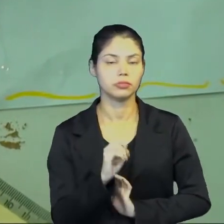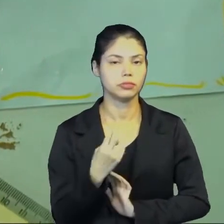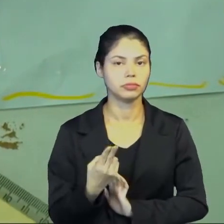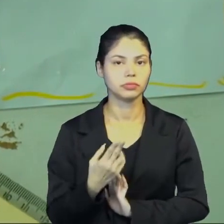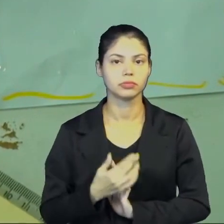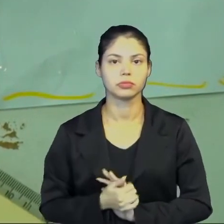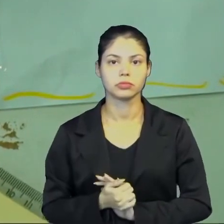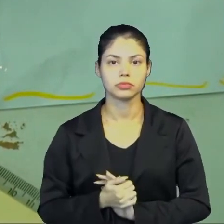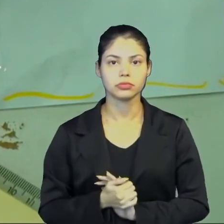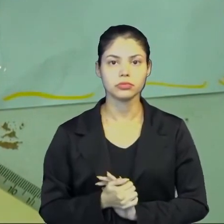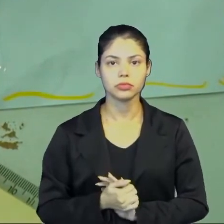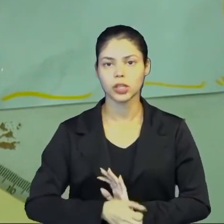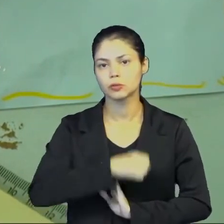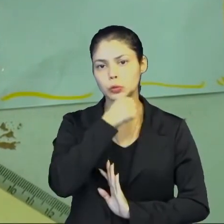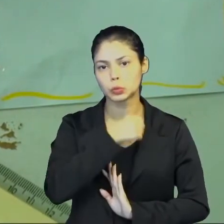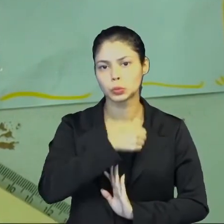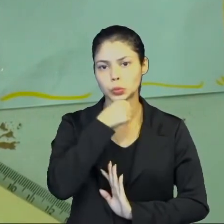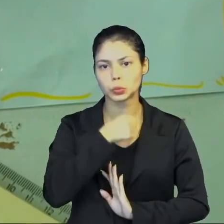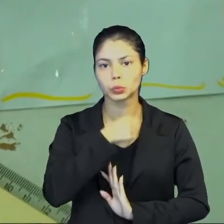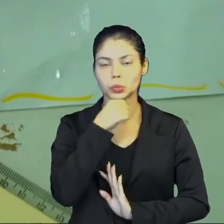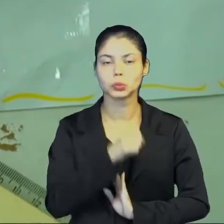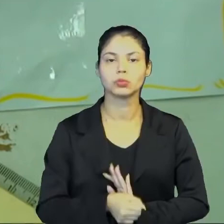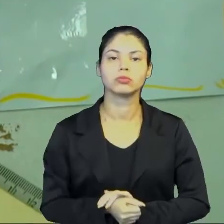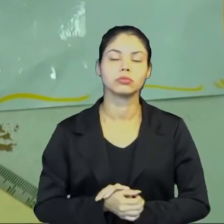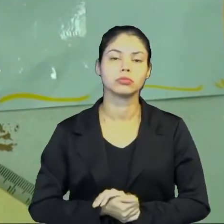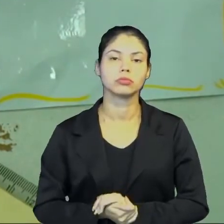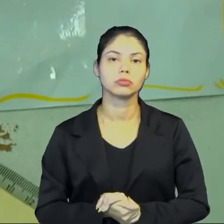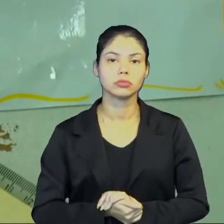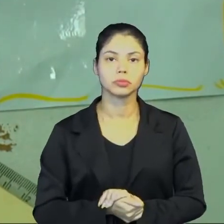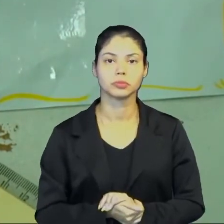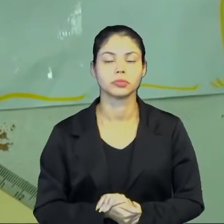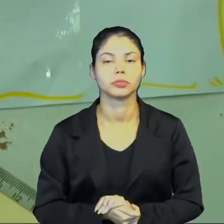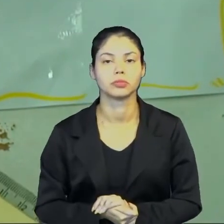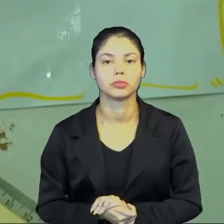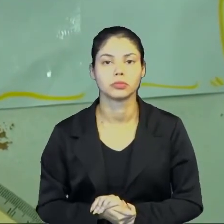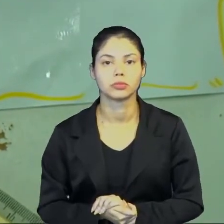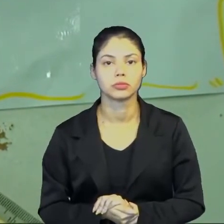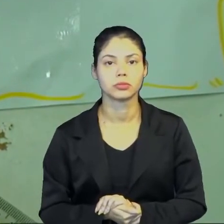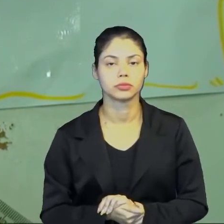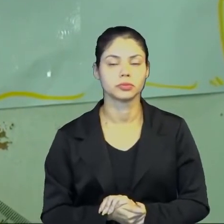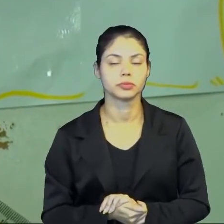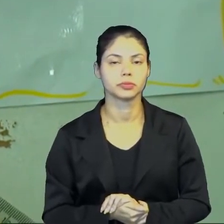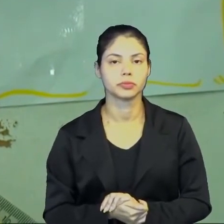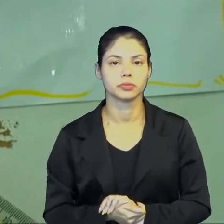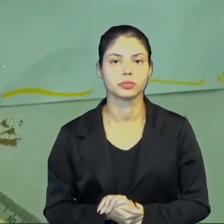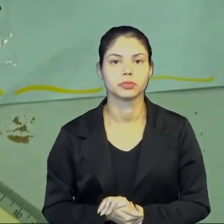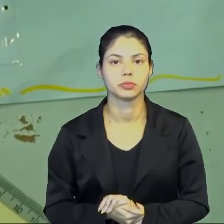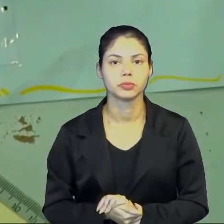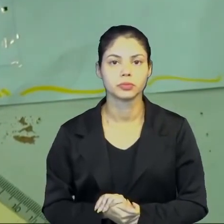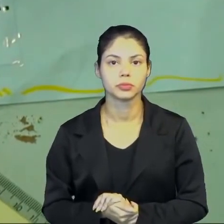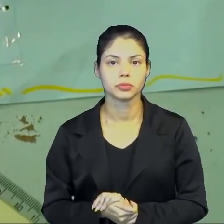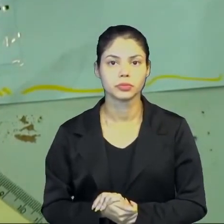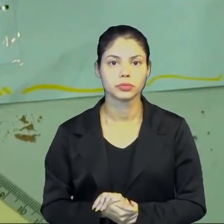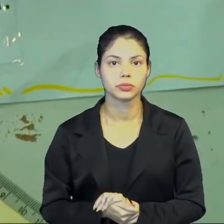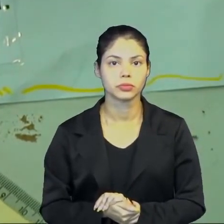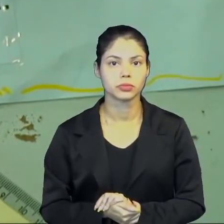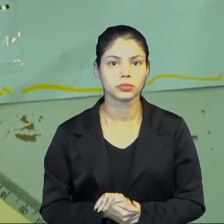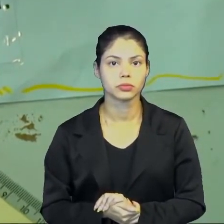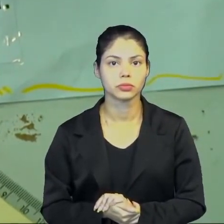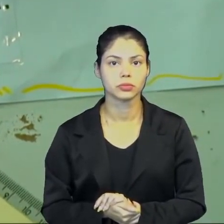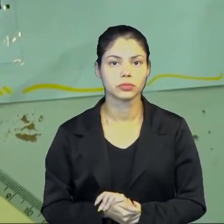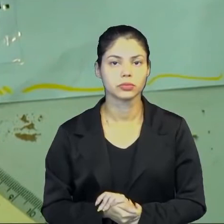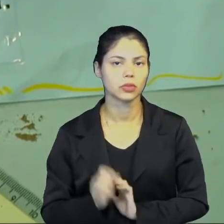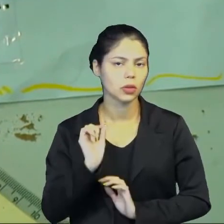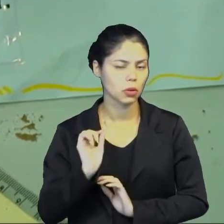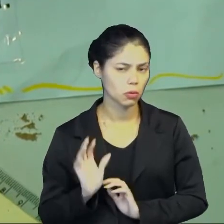a velhice, tá? Então, tem essas opções aqui, ó. Se